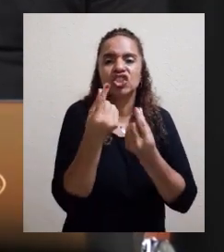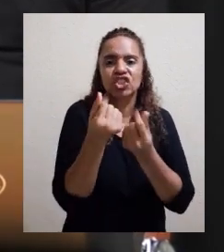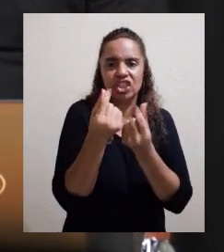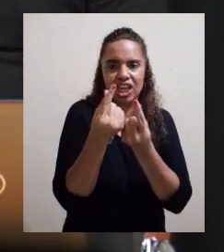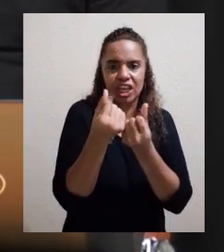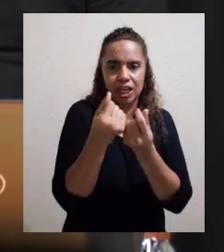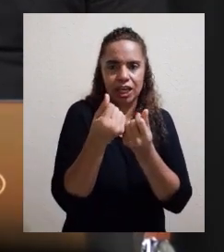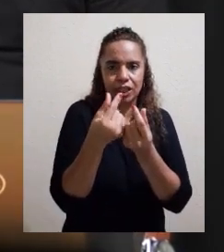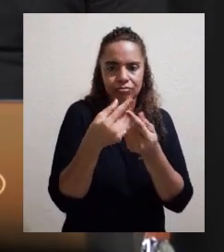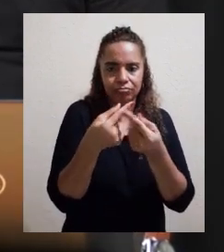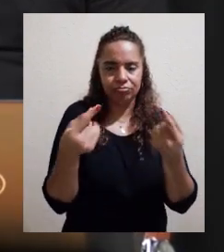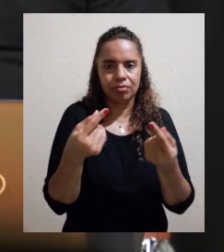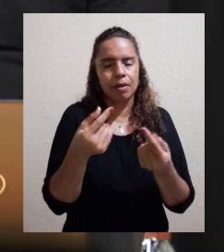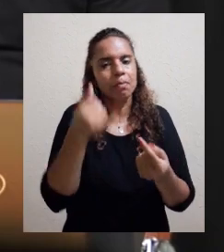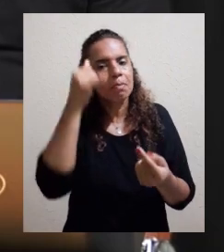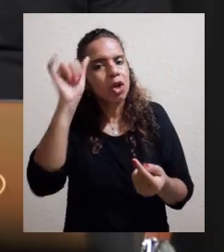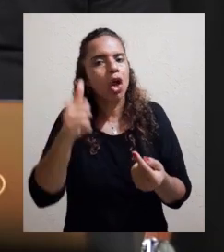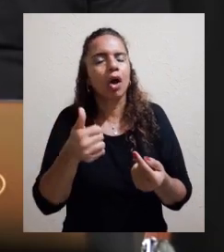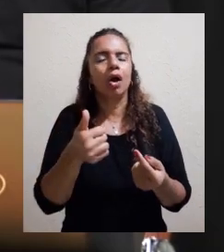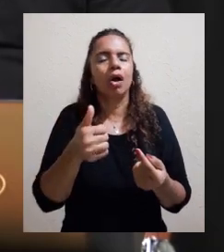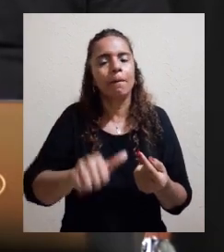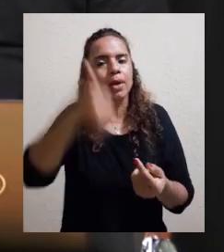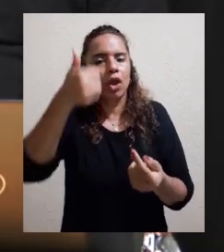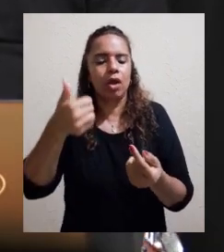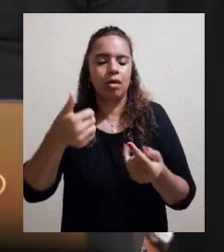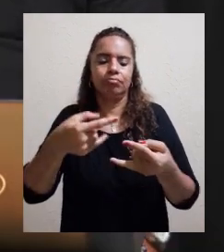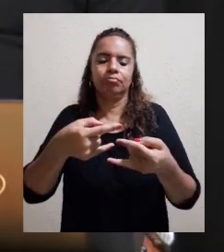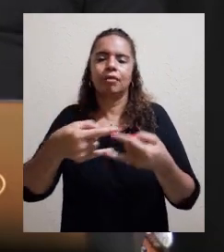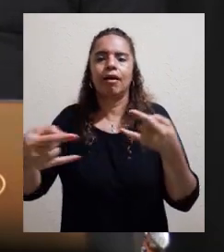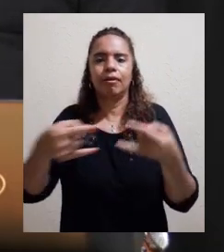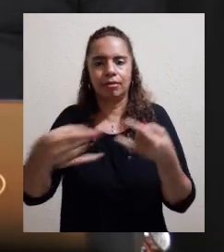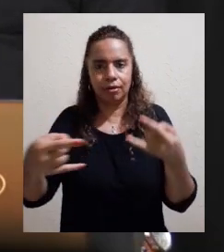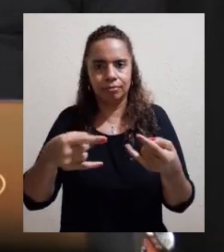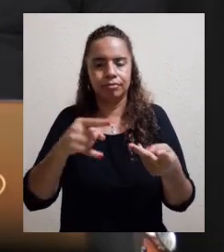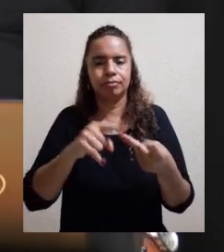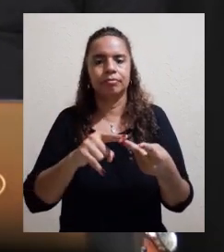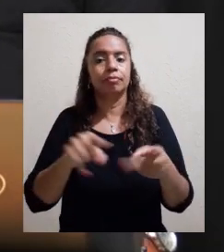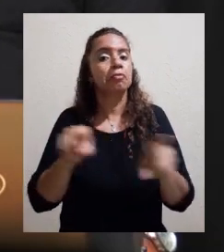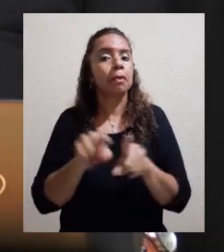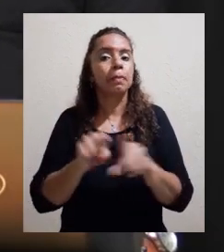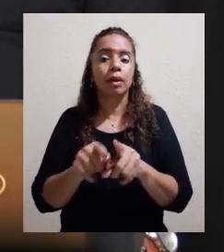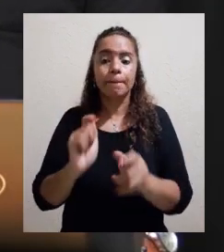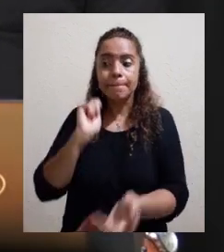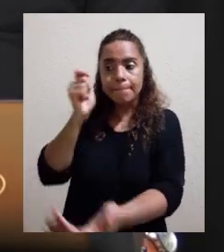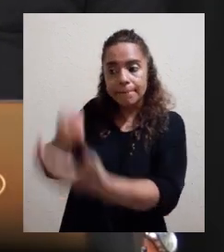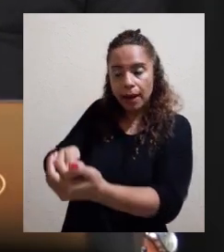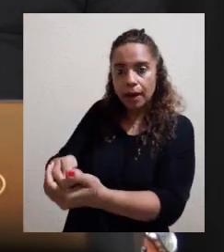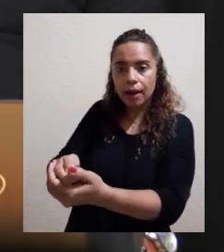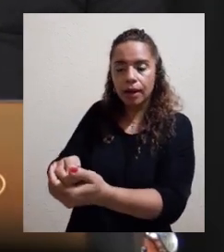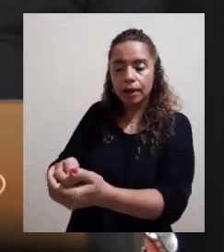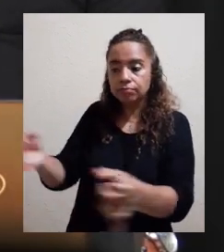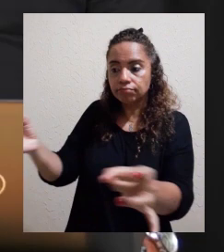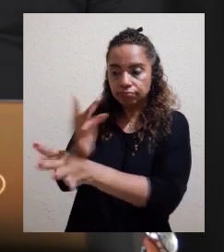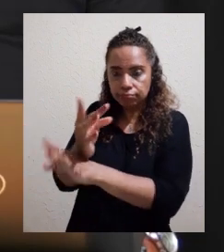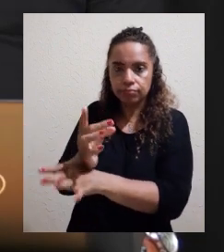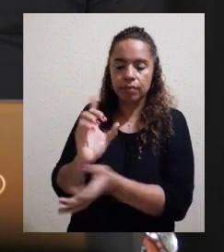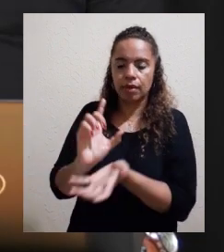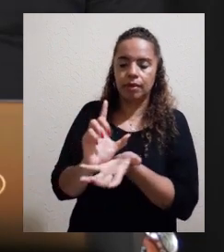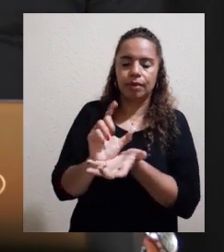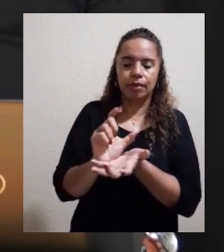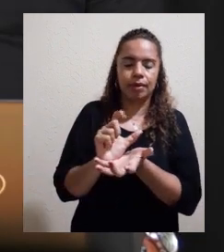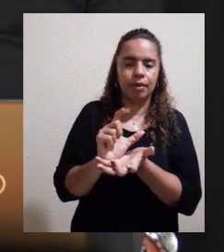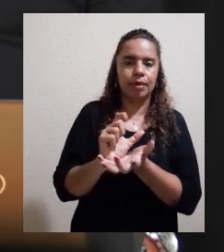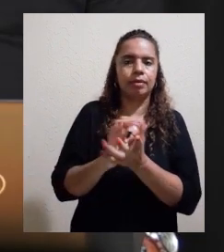Vá com o seu potinho de álcool gel e depois, assim que você passar no caixa, higieniza as mãos com álcool gel, né? Então, assim, não é